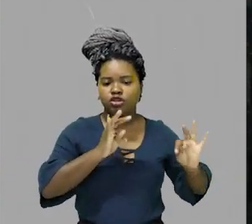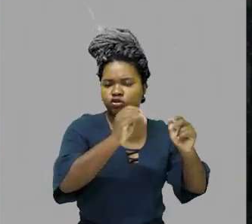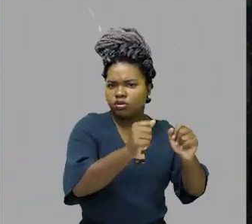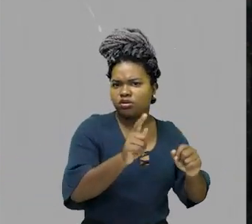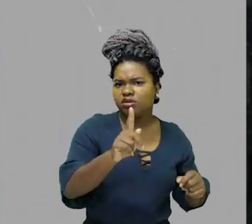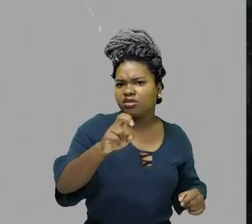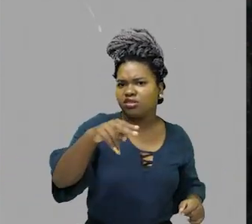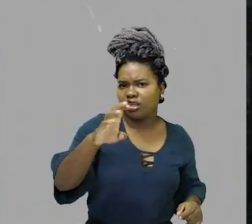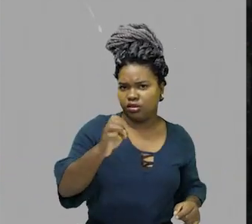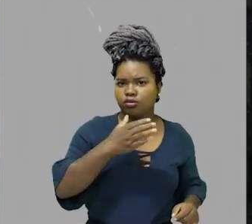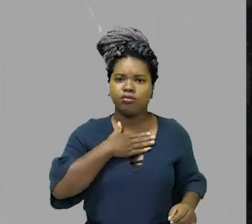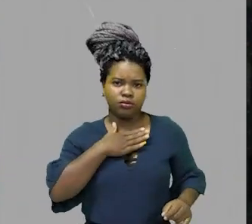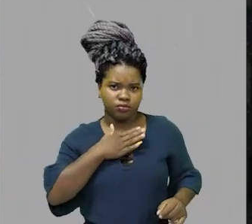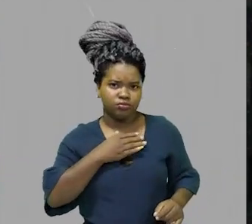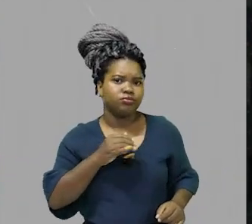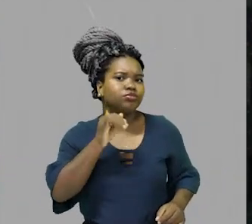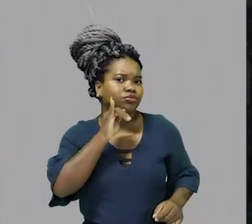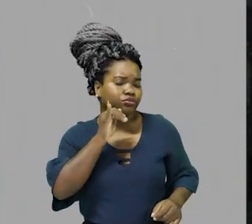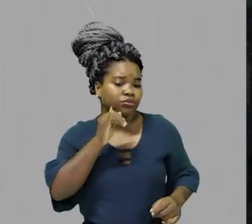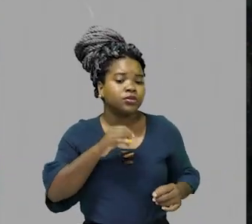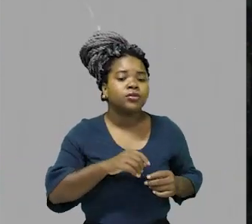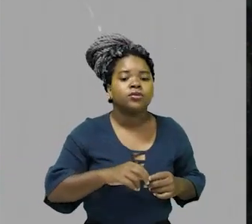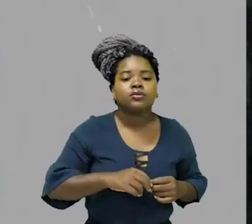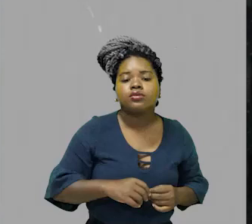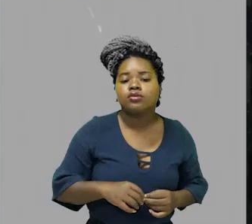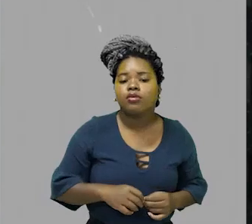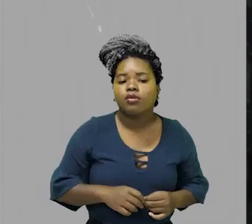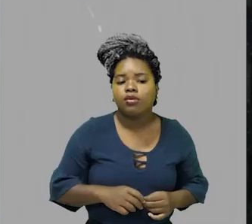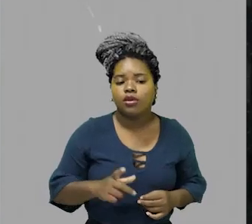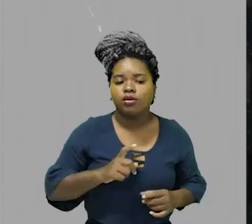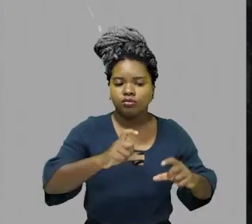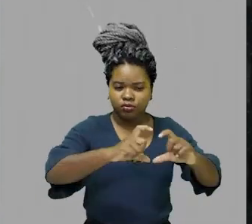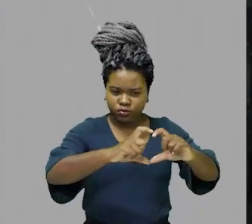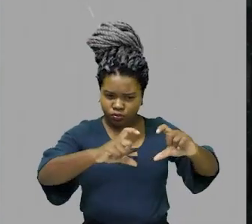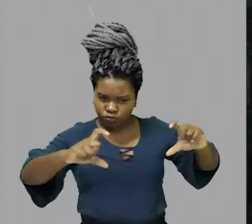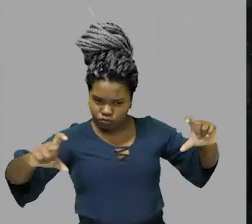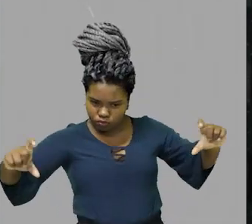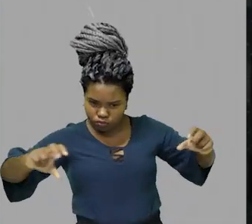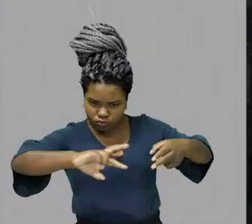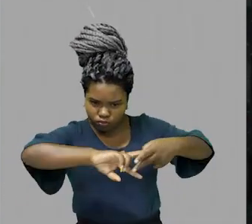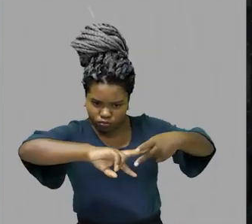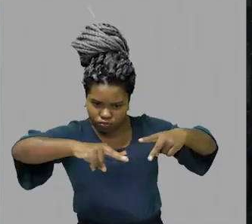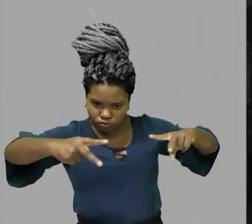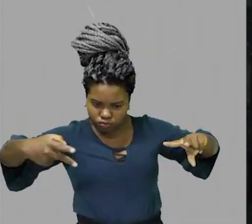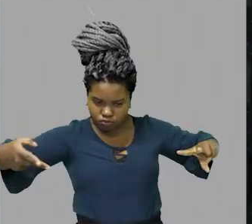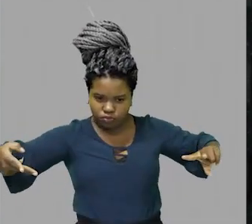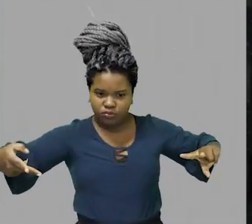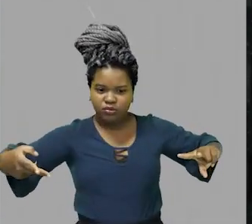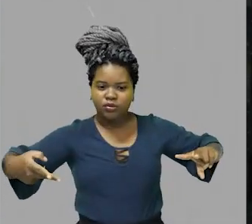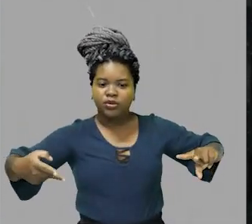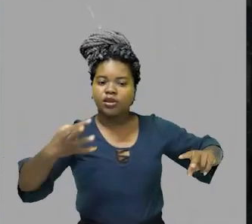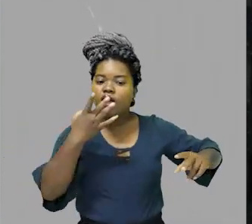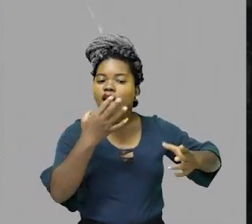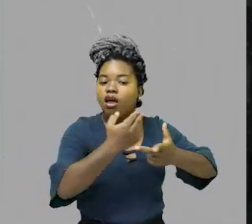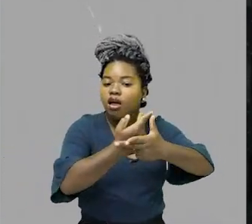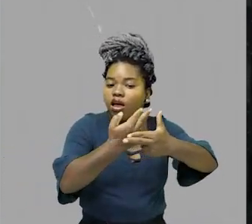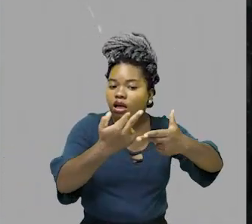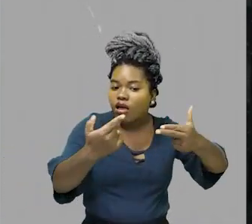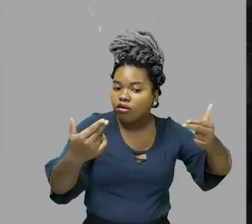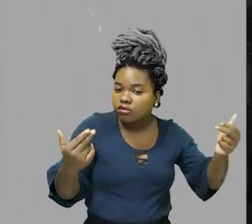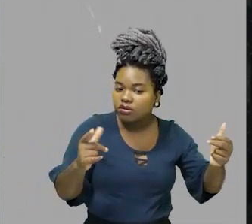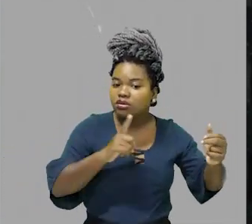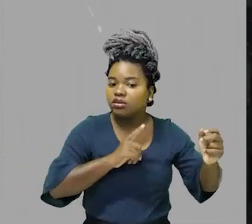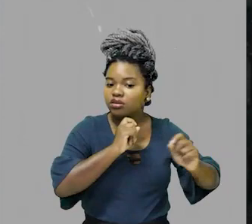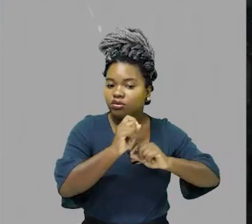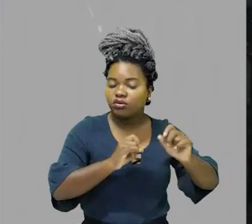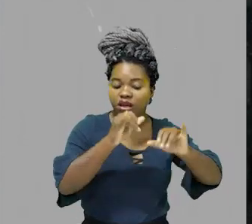aqui é o gene, tá? Aí eu tenho aqui, ó, esse trecho. Esses trechos que estão em colorido são trechos que